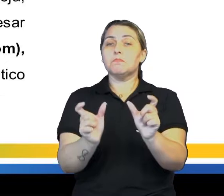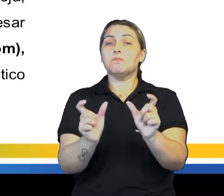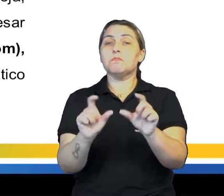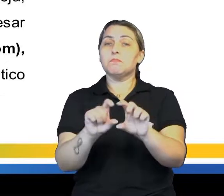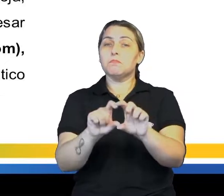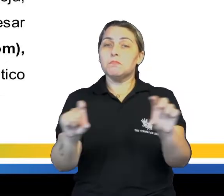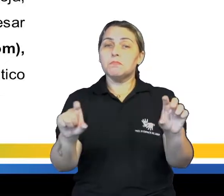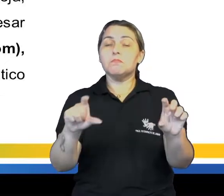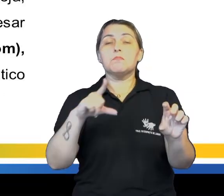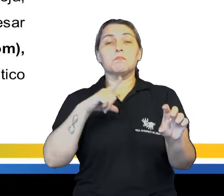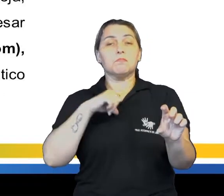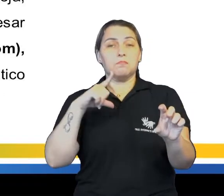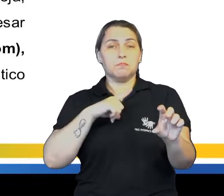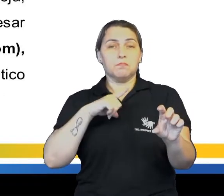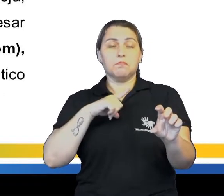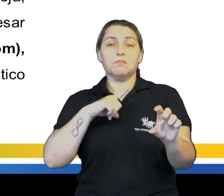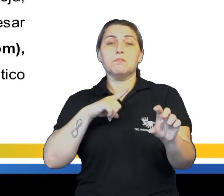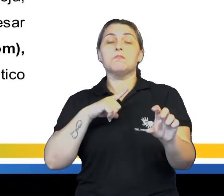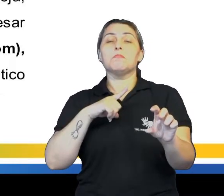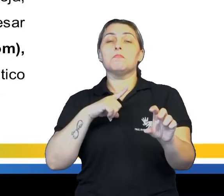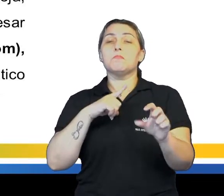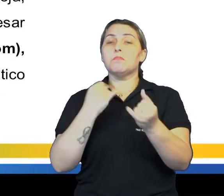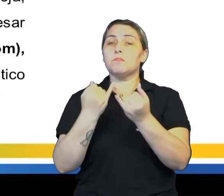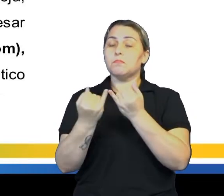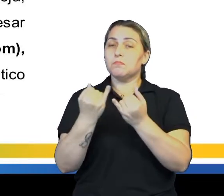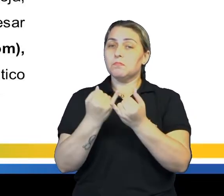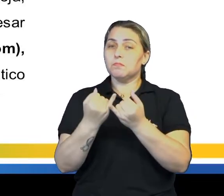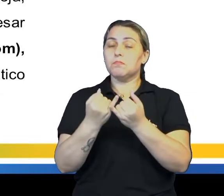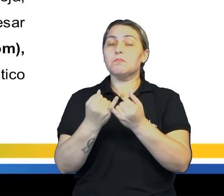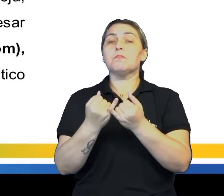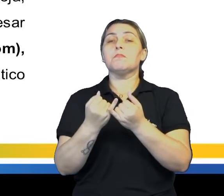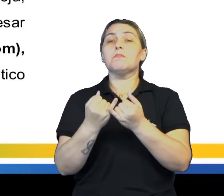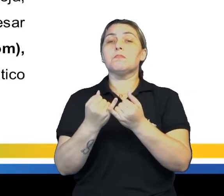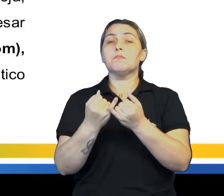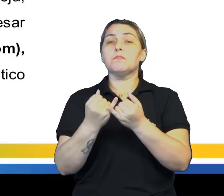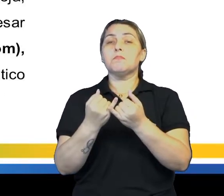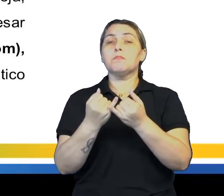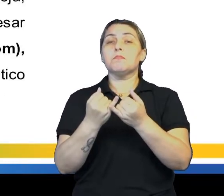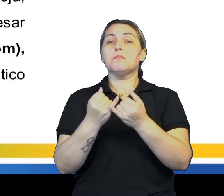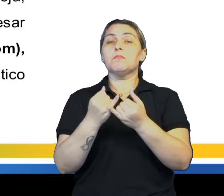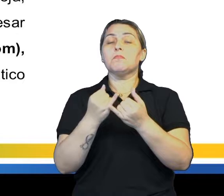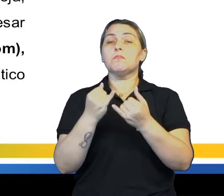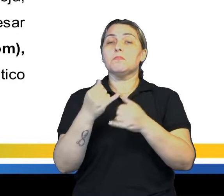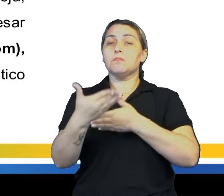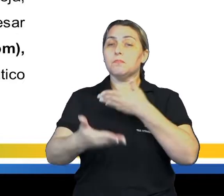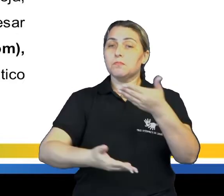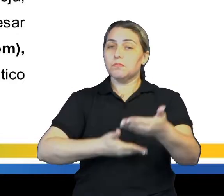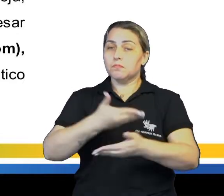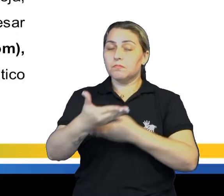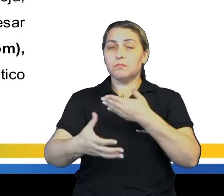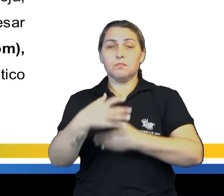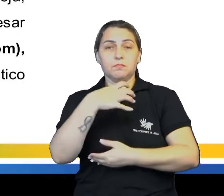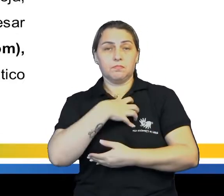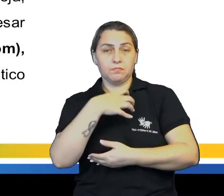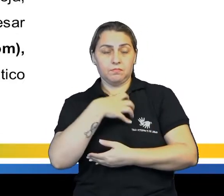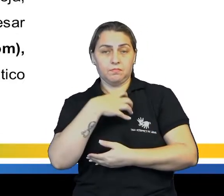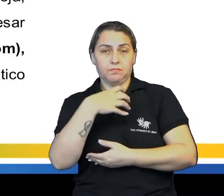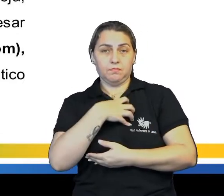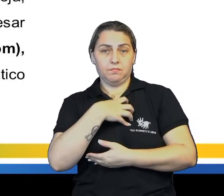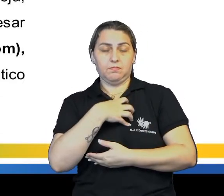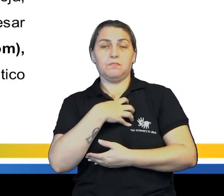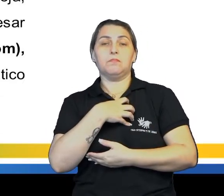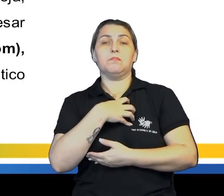expressões terem uma afinidade semântica, ou seja, estabelecerem uma relação de sentido bastante